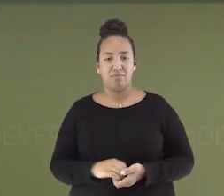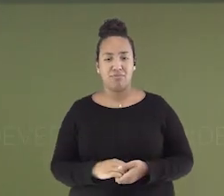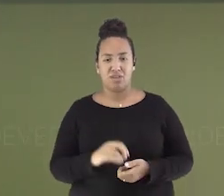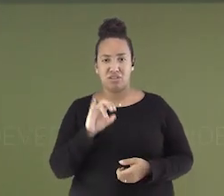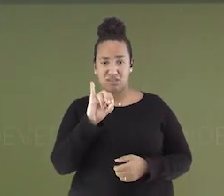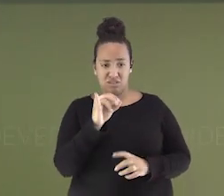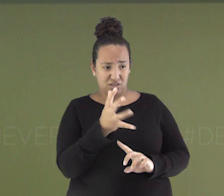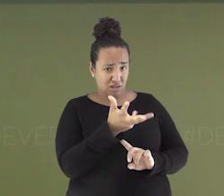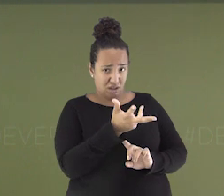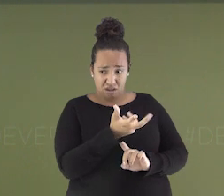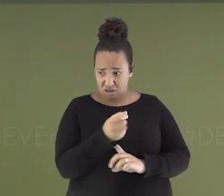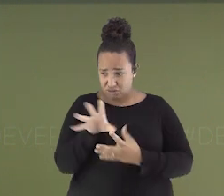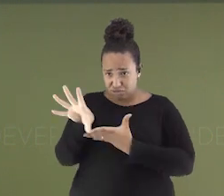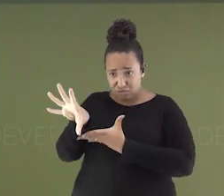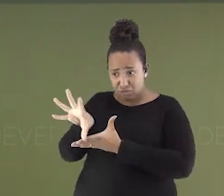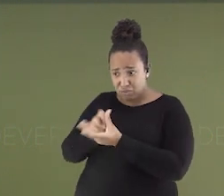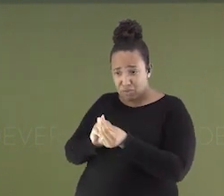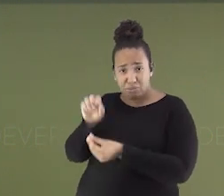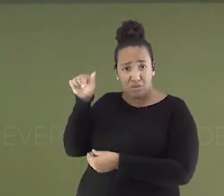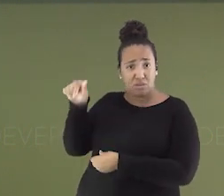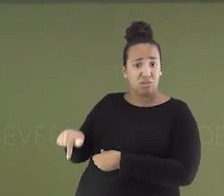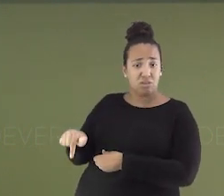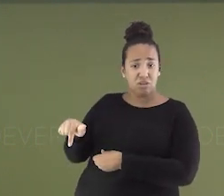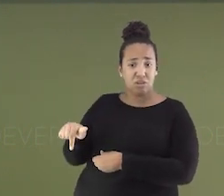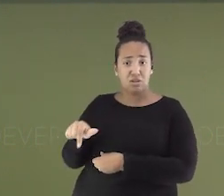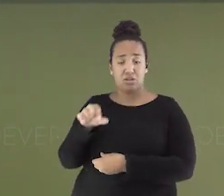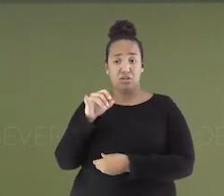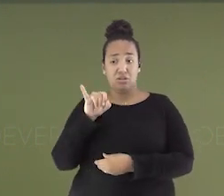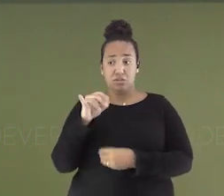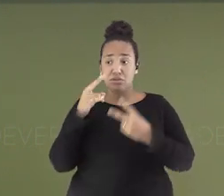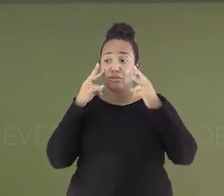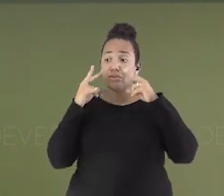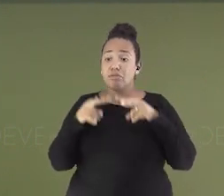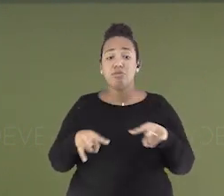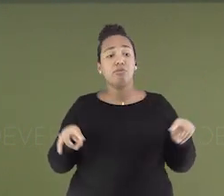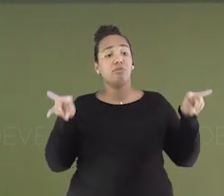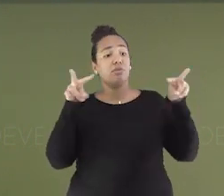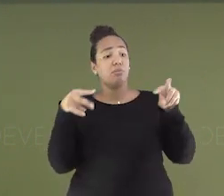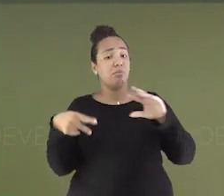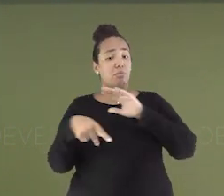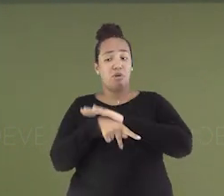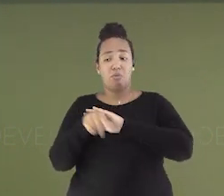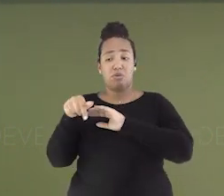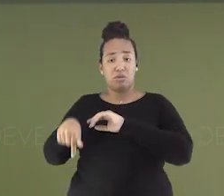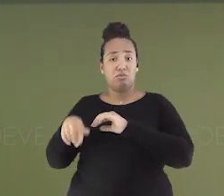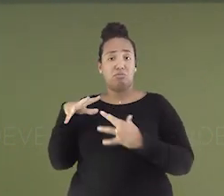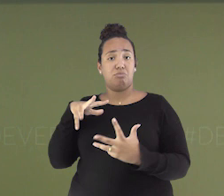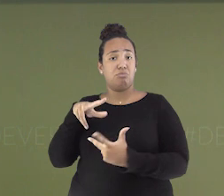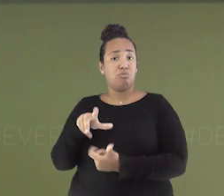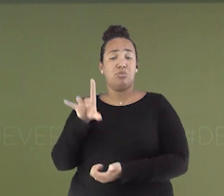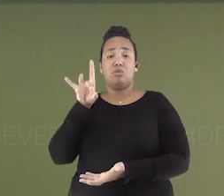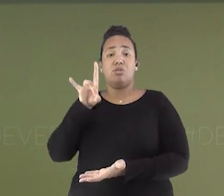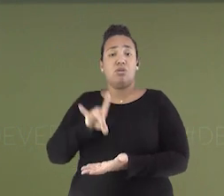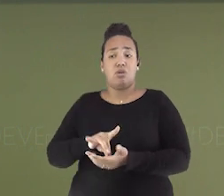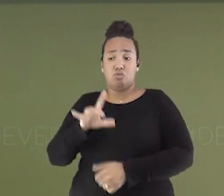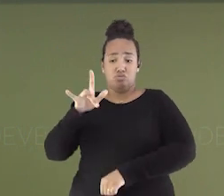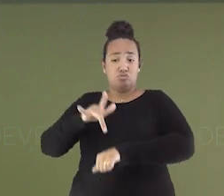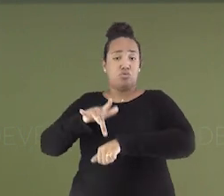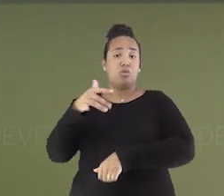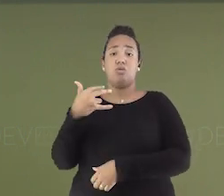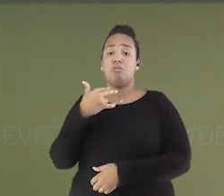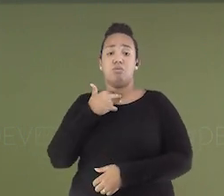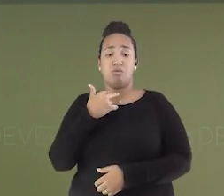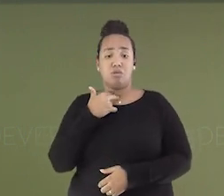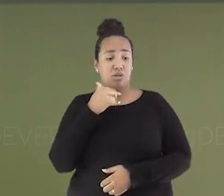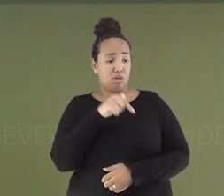seja, se a arte é a imitação do que nós vemos, e o que vemos é uma imitação do mundo ideal, o qual não podemos